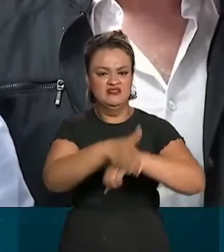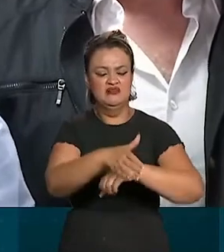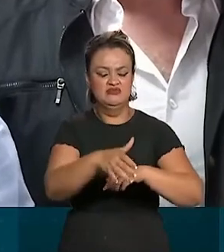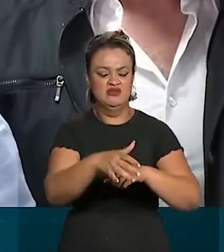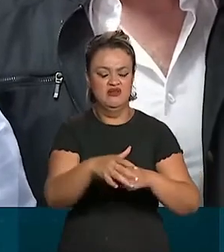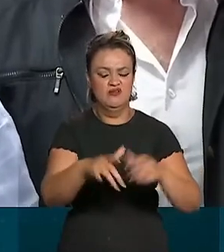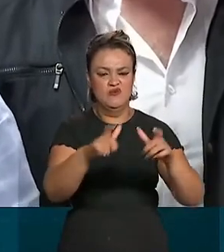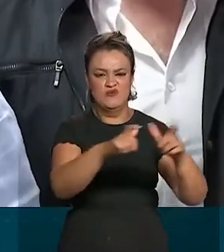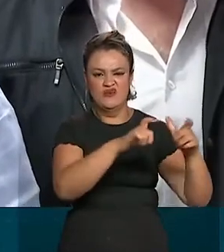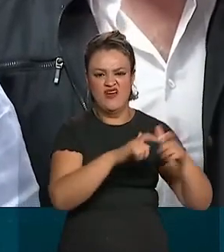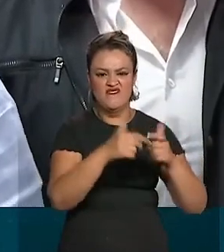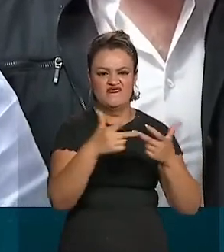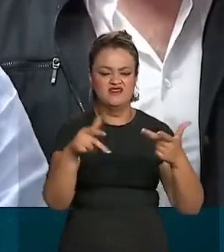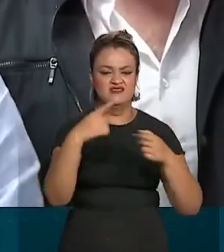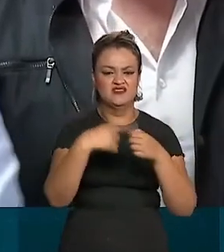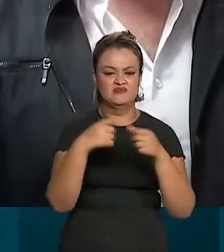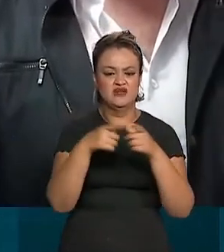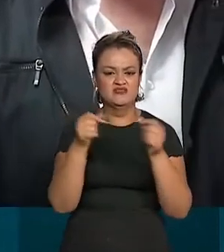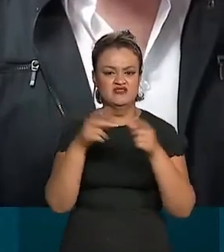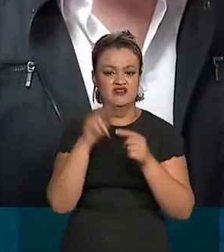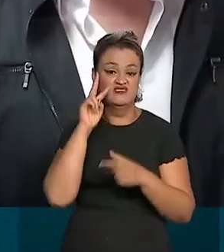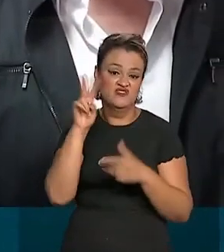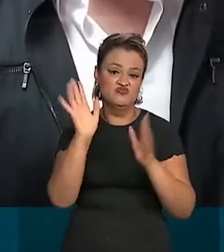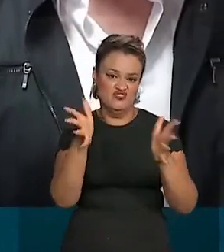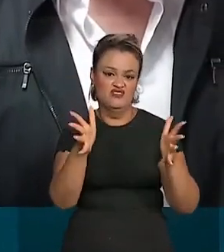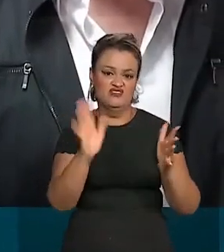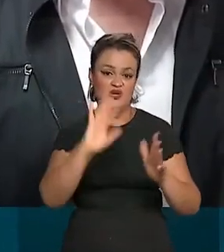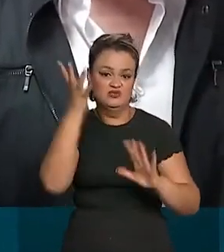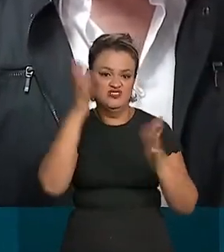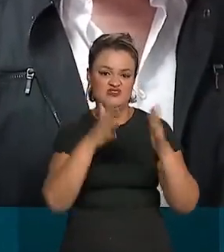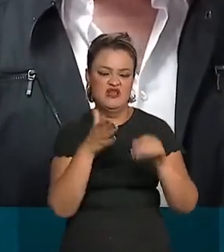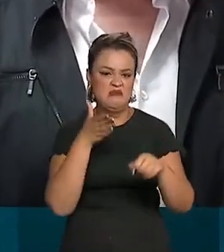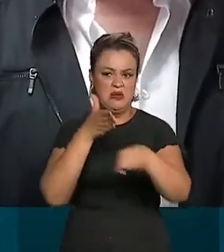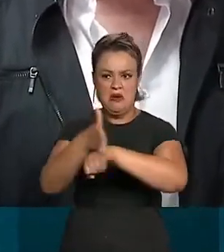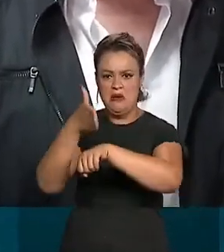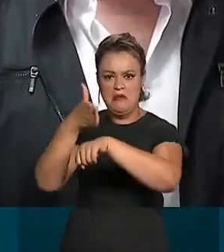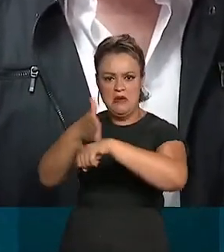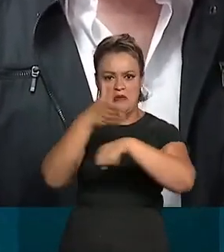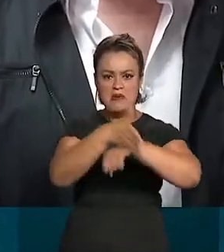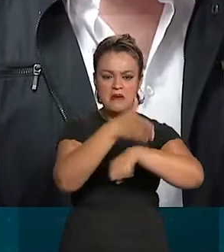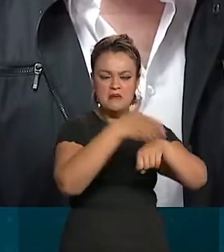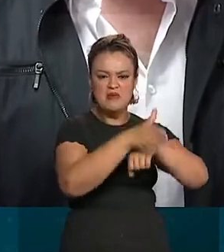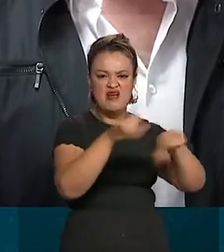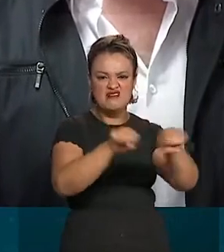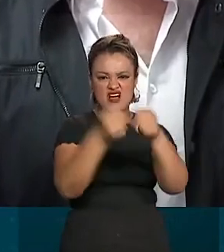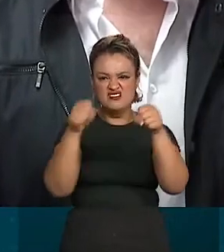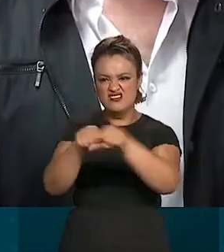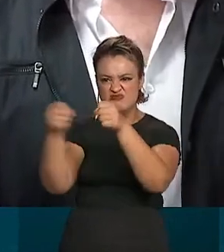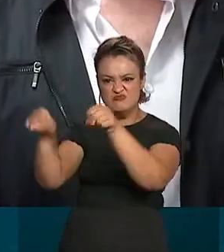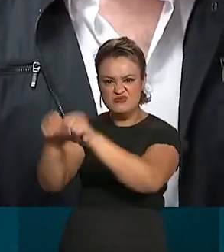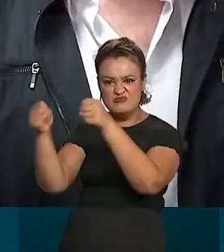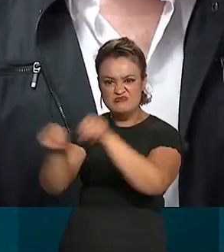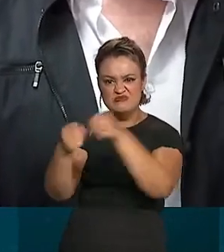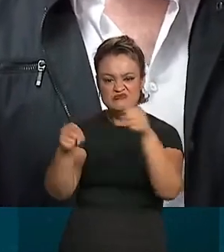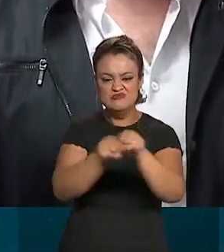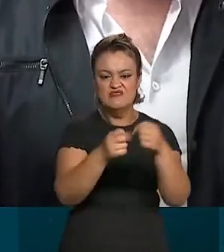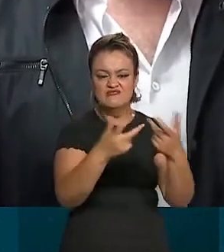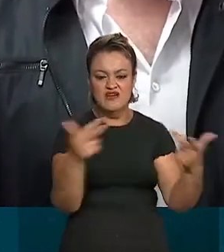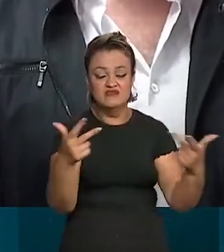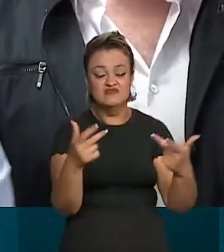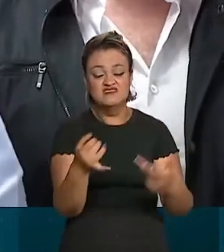Três Poderes. Chegando lá, vocês acompanharam. Eles invadiram, quebraram muitas coisas